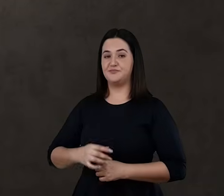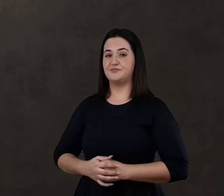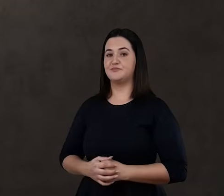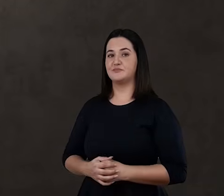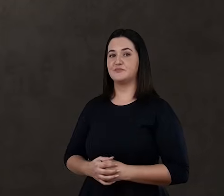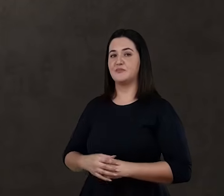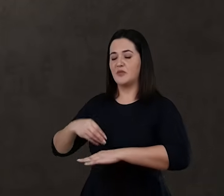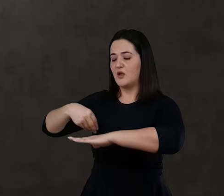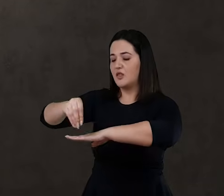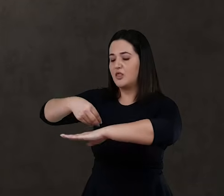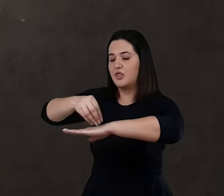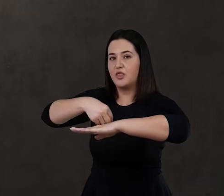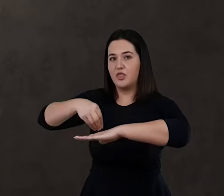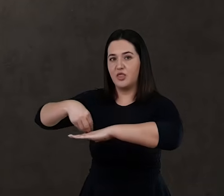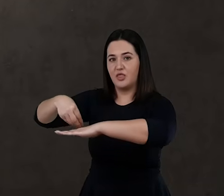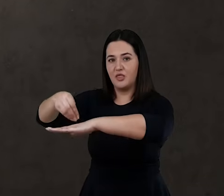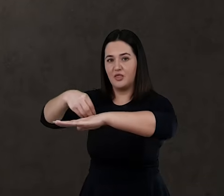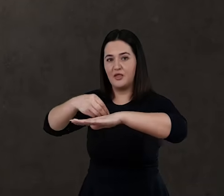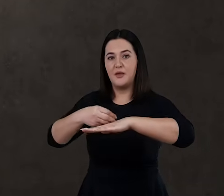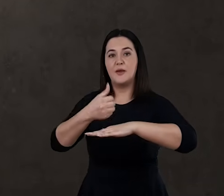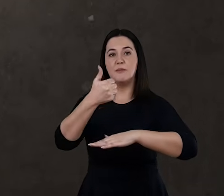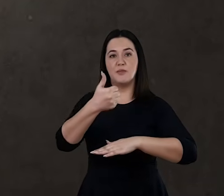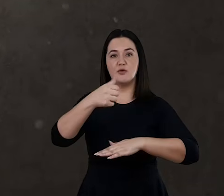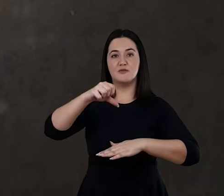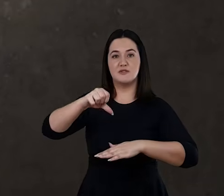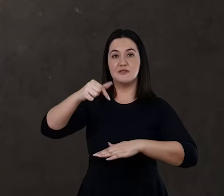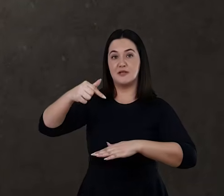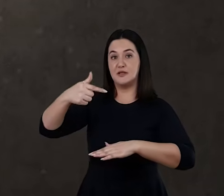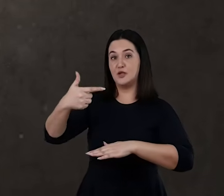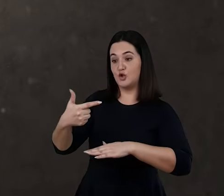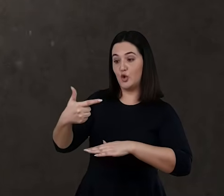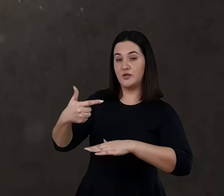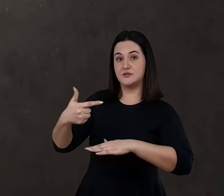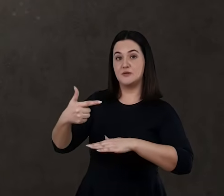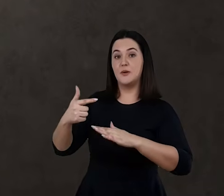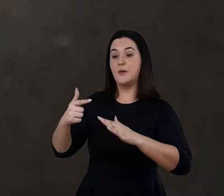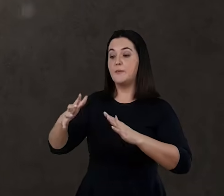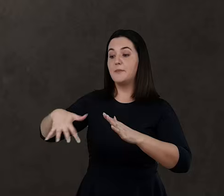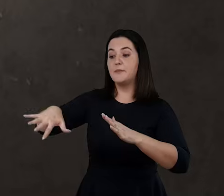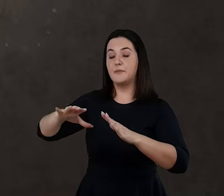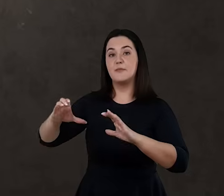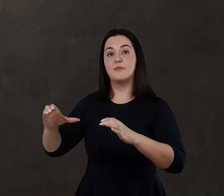exemplo, menciona as escavações iniciadas em 1972